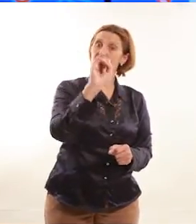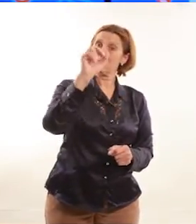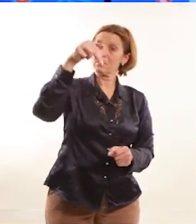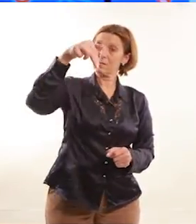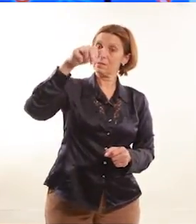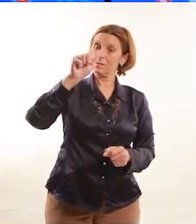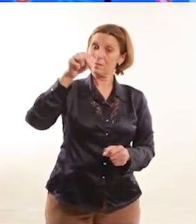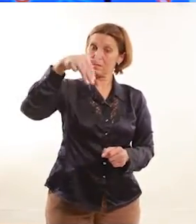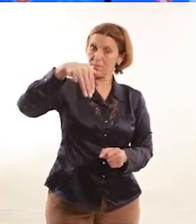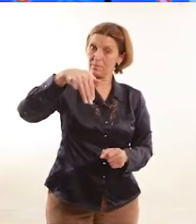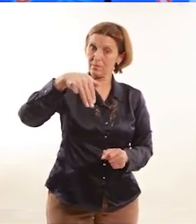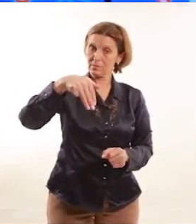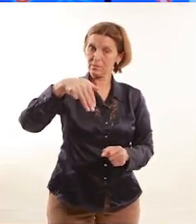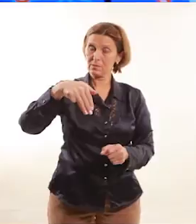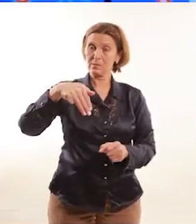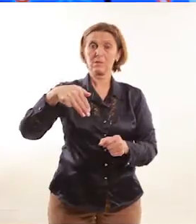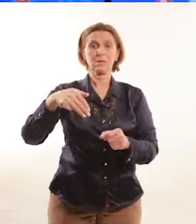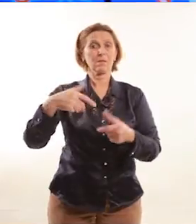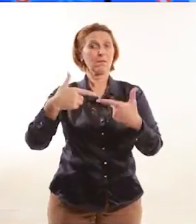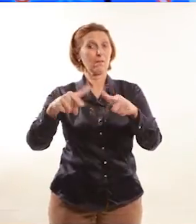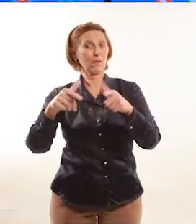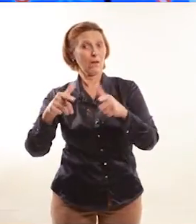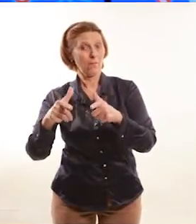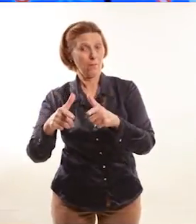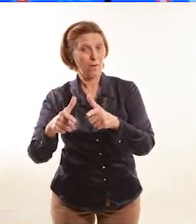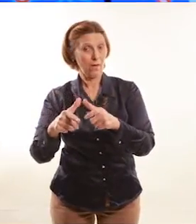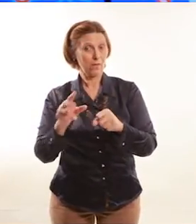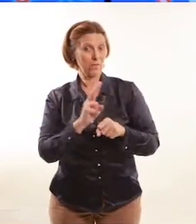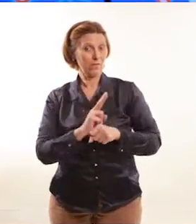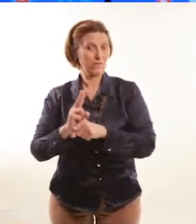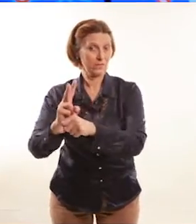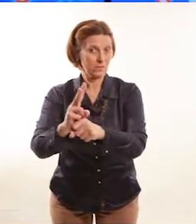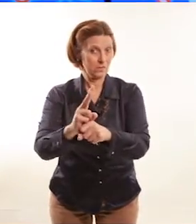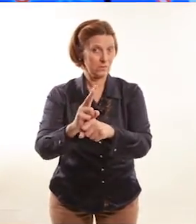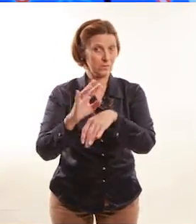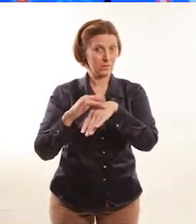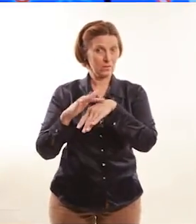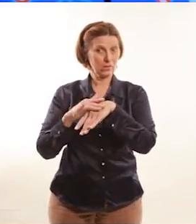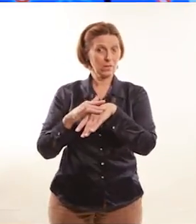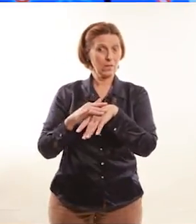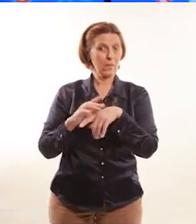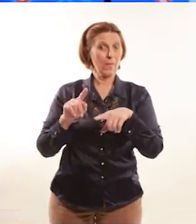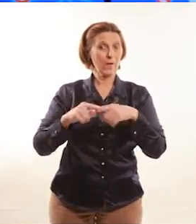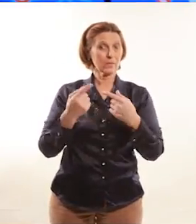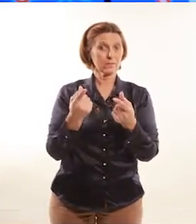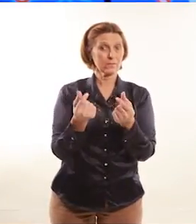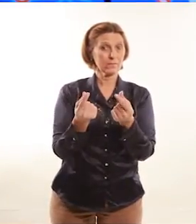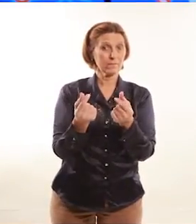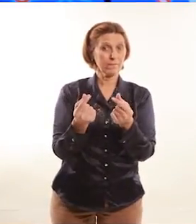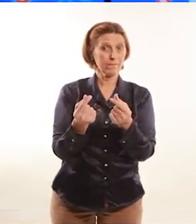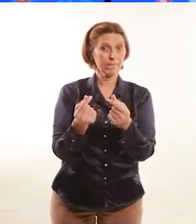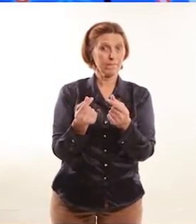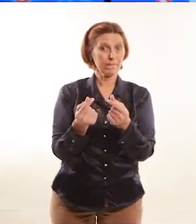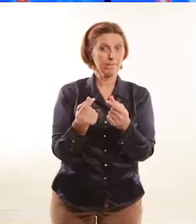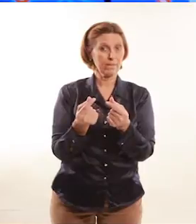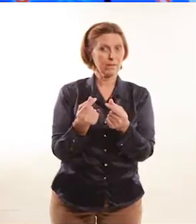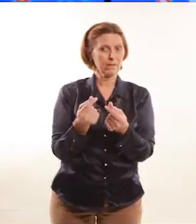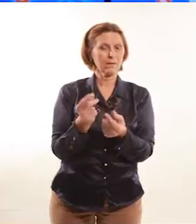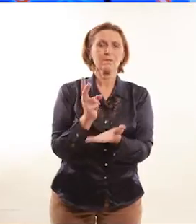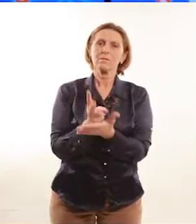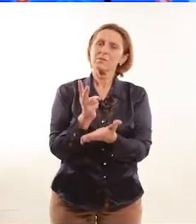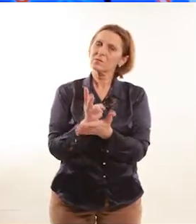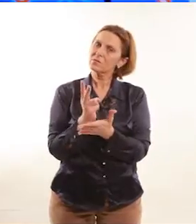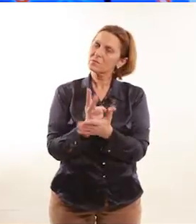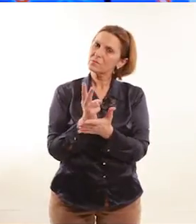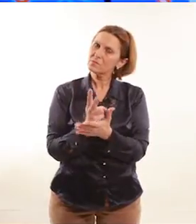vigilância epidemiológica. Então, se a alimentação regular desses recursos a alimentação regular